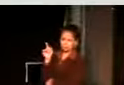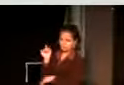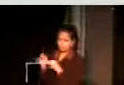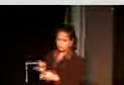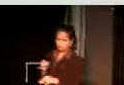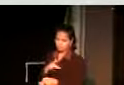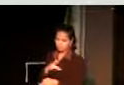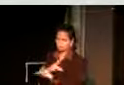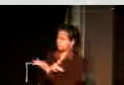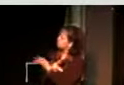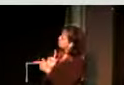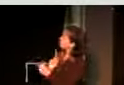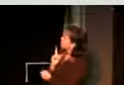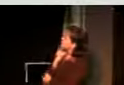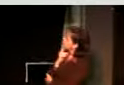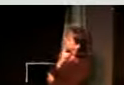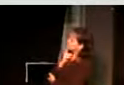vontade